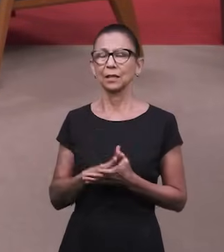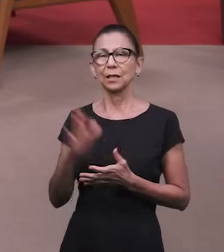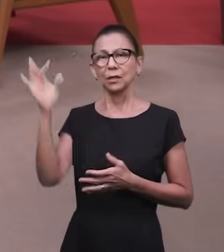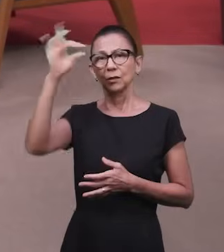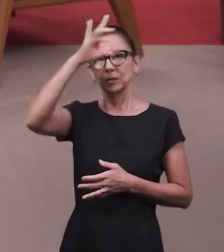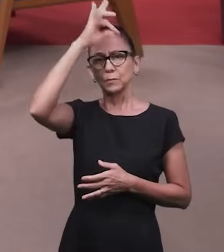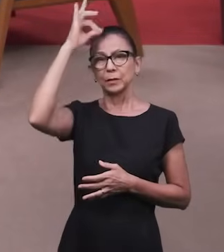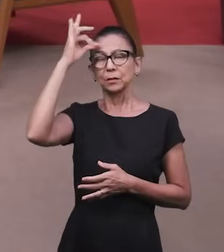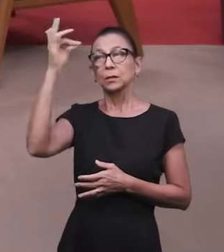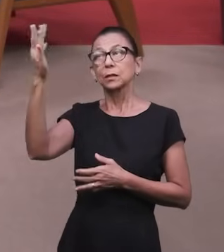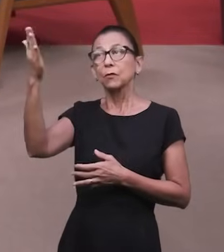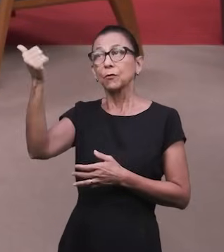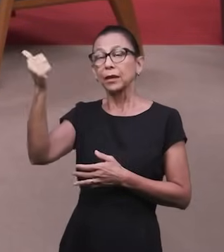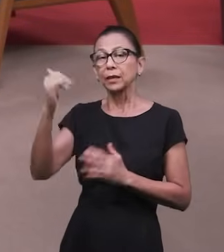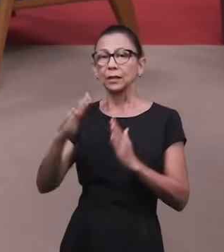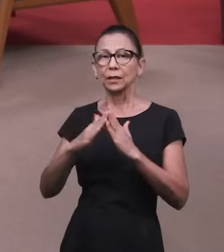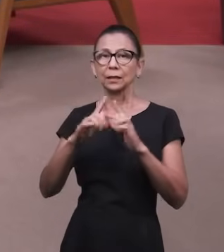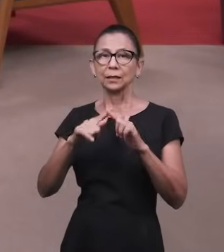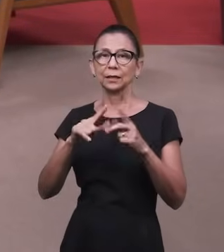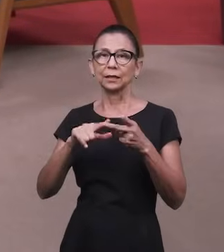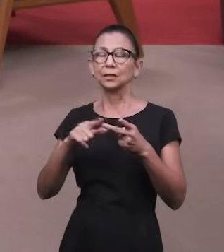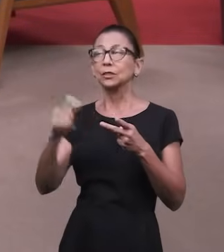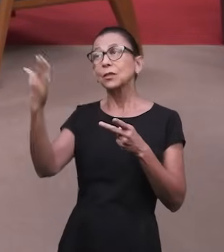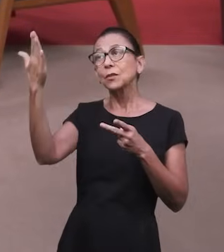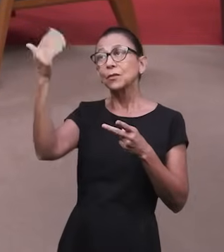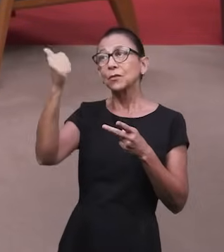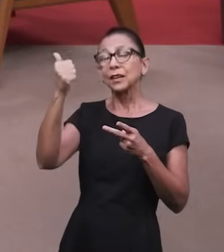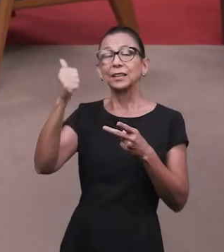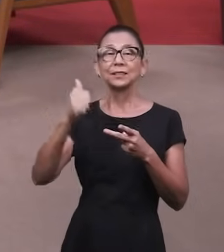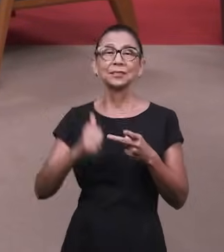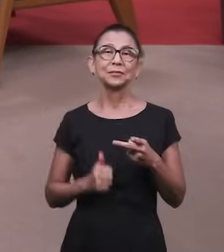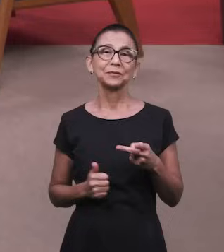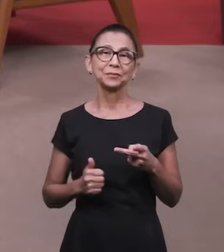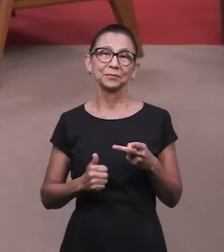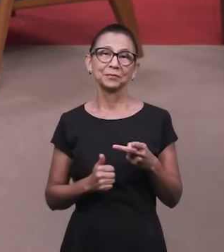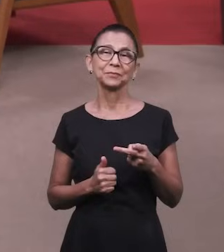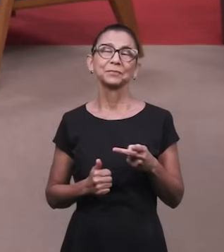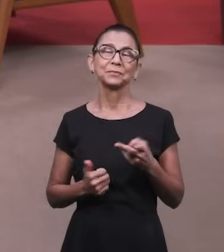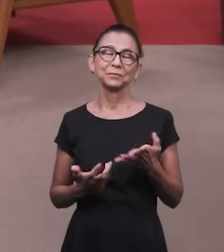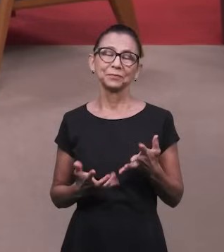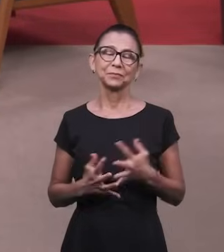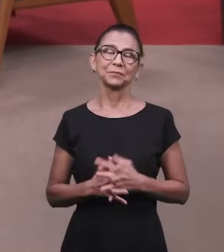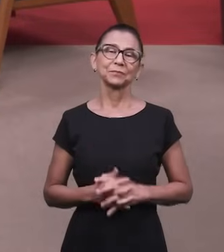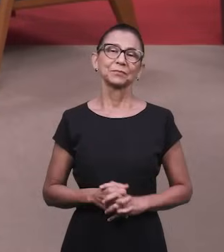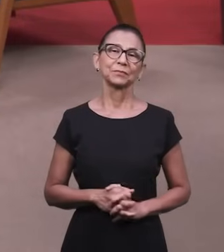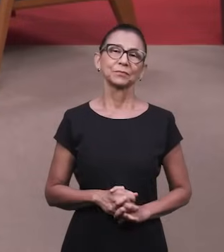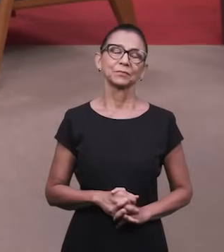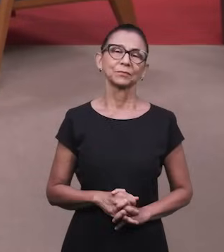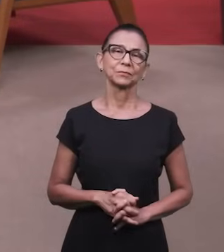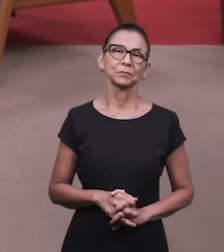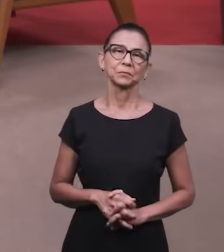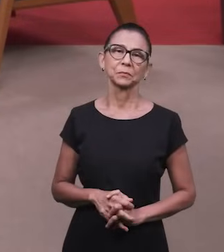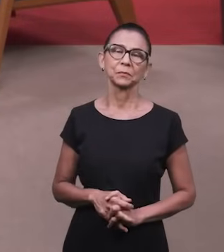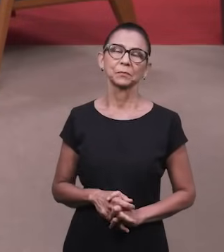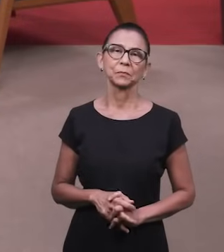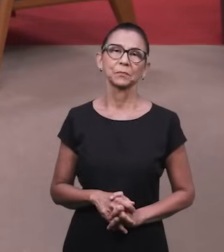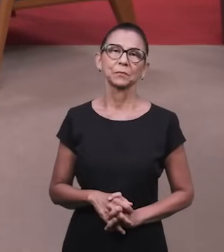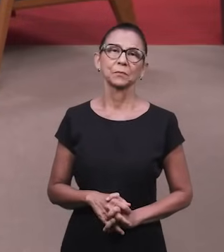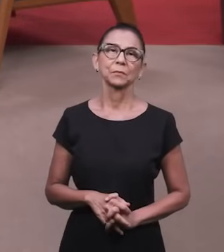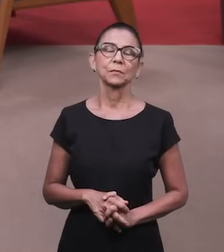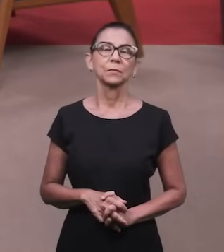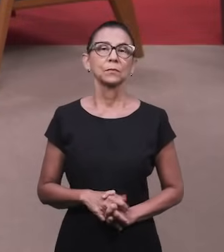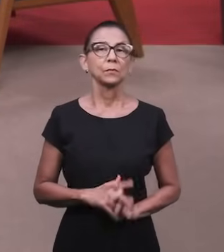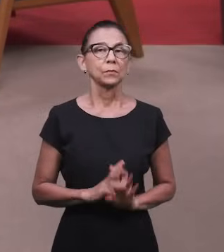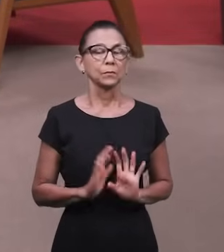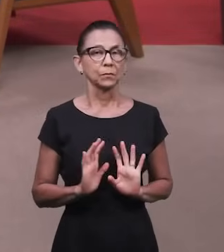dizendo vem e a esposa também está dizendo vem, porque a esposa repercute o que o Espírito está dizendo. Glórias ao Senhor. Essa é a nossa experiência.